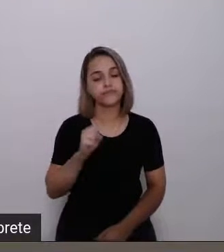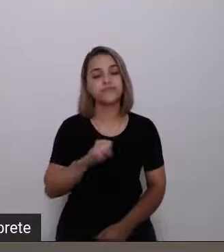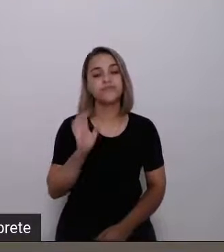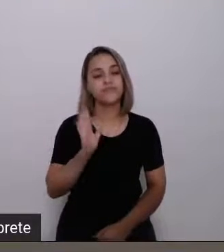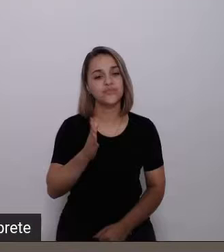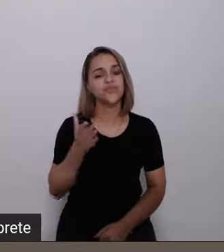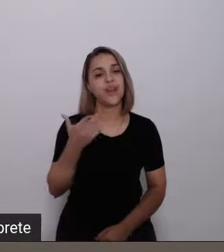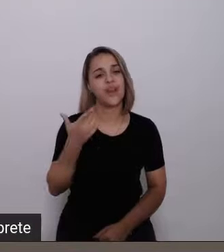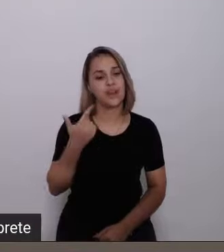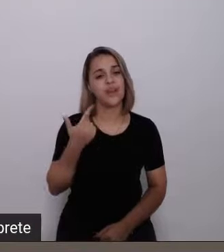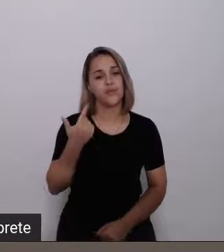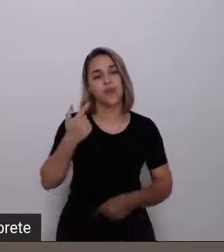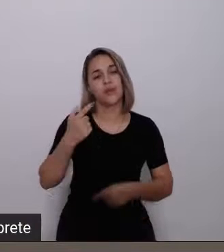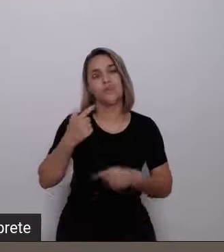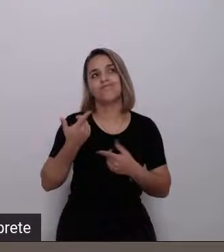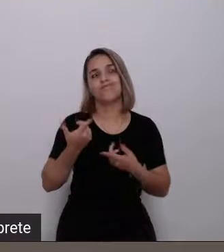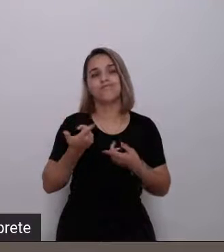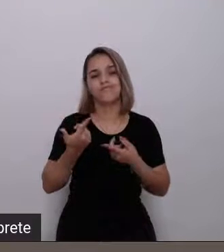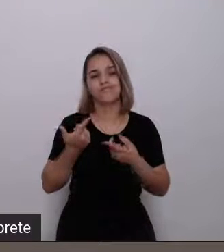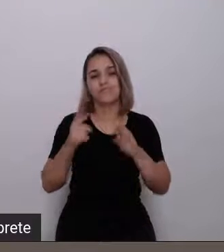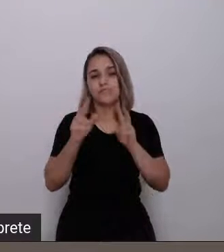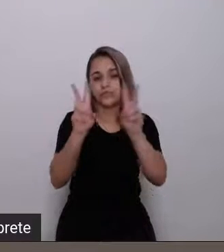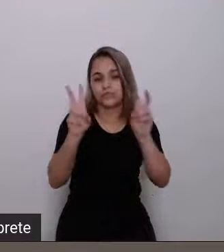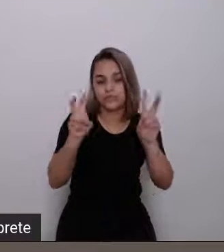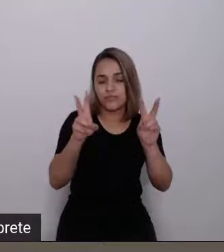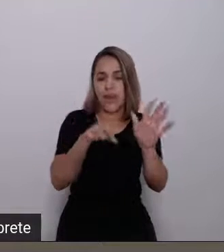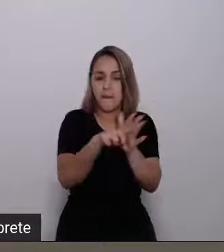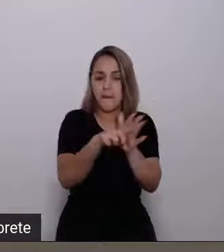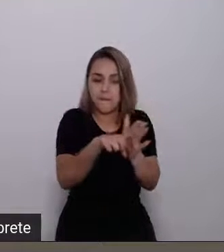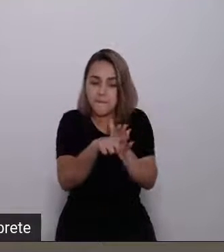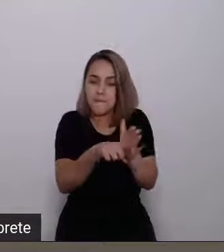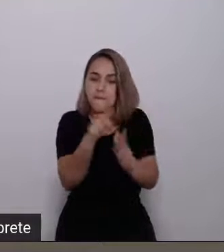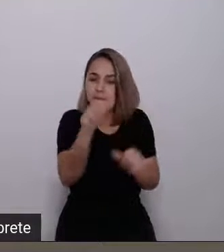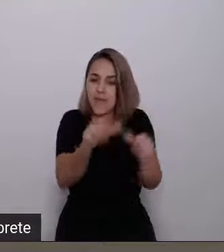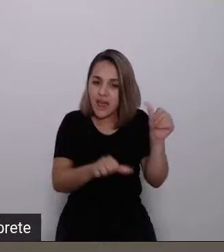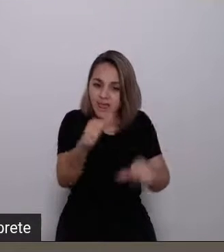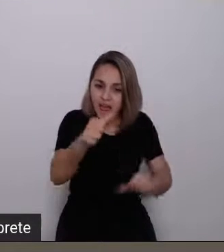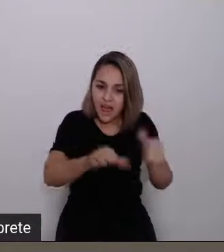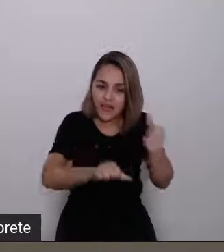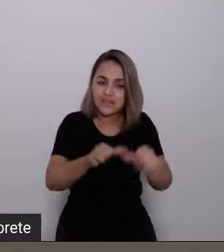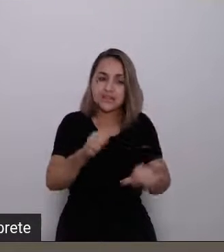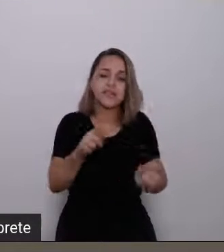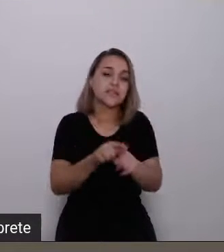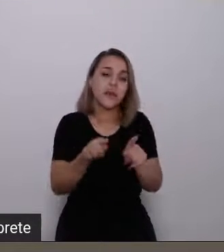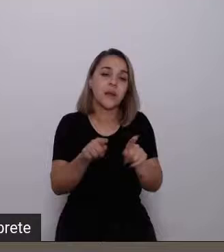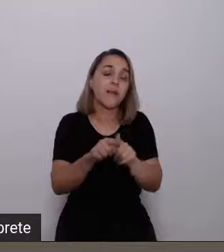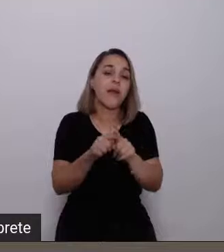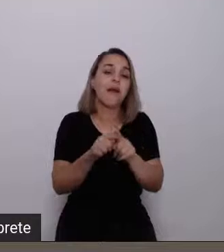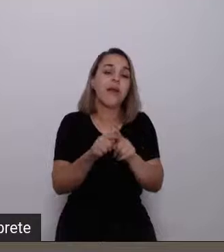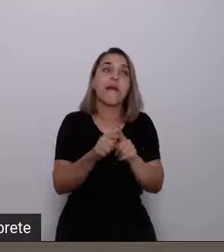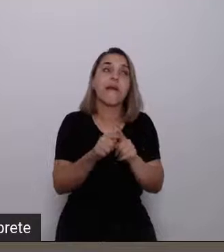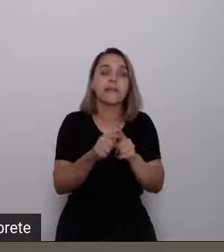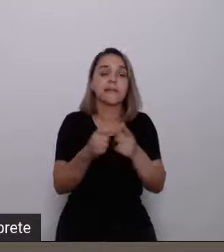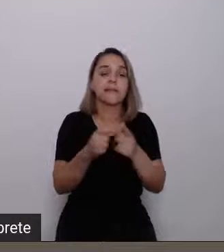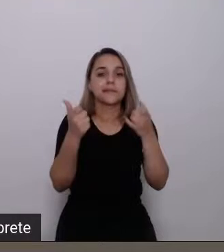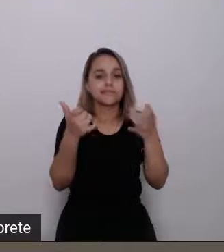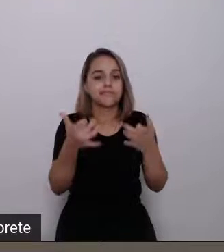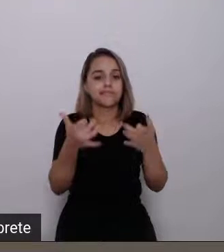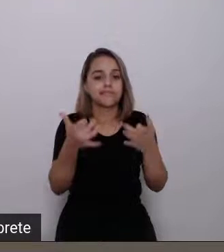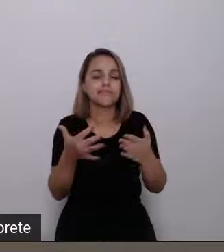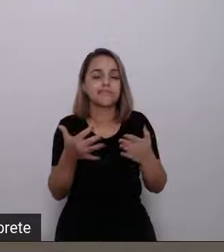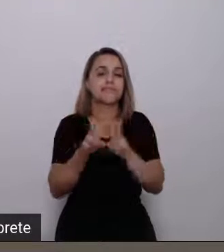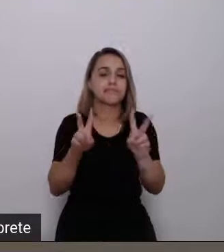análise dos irmãos Campos, né, com os textos que eles escrevem sobre Oswald nos anos 60, a